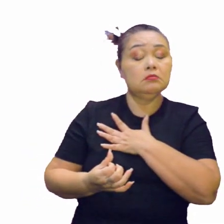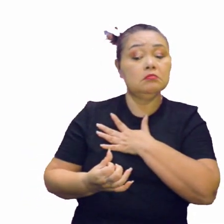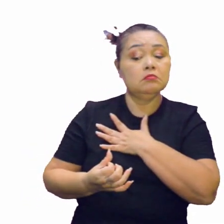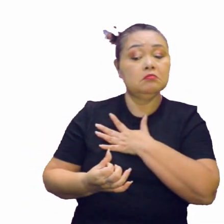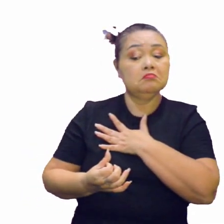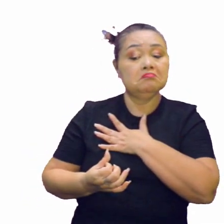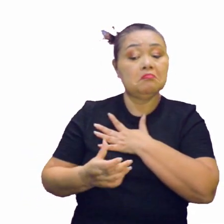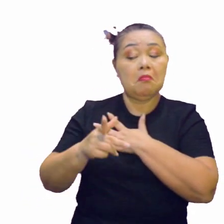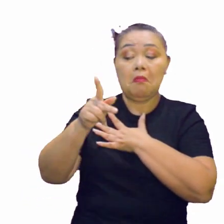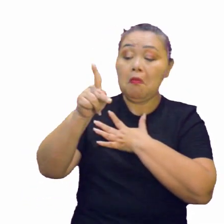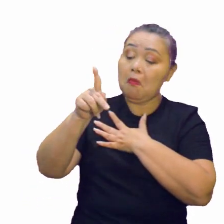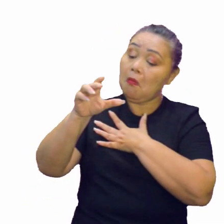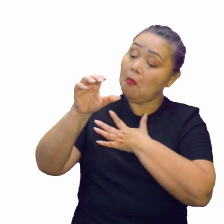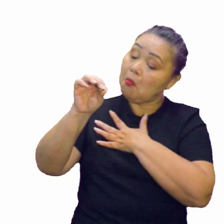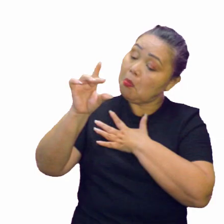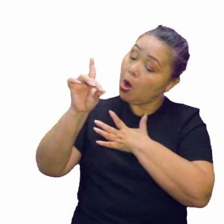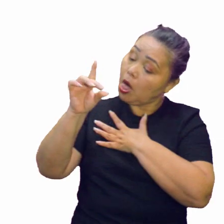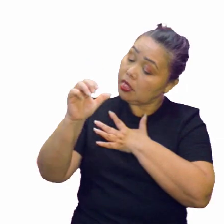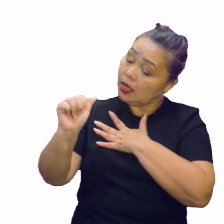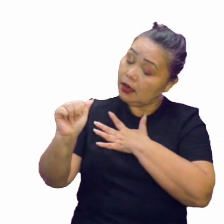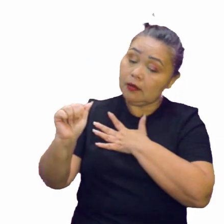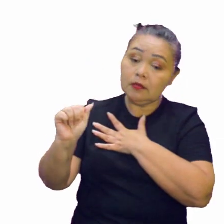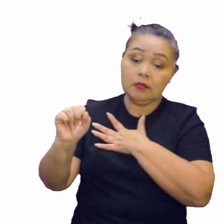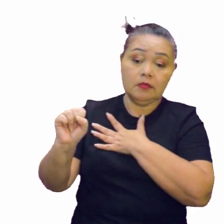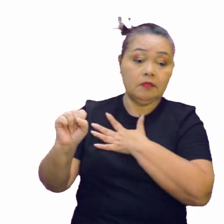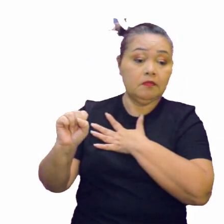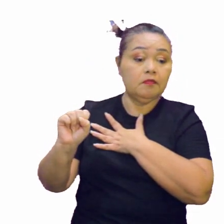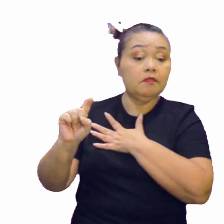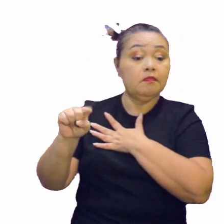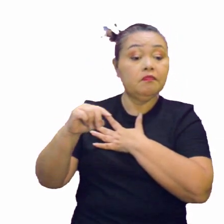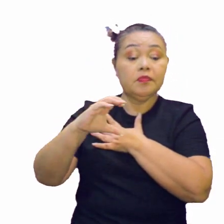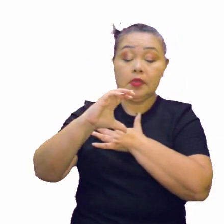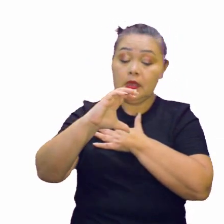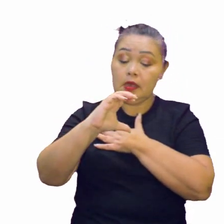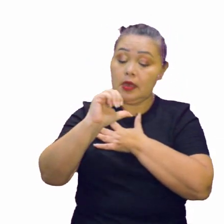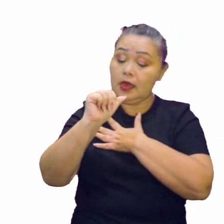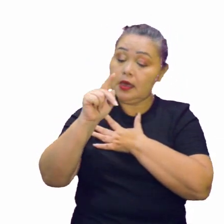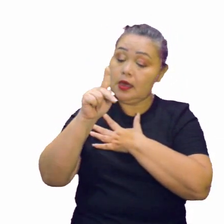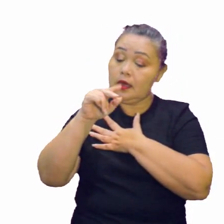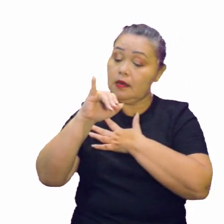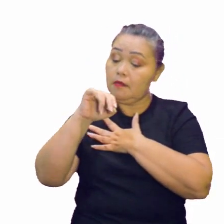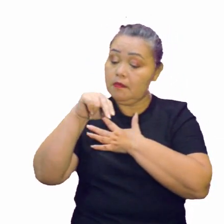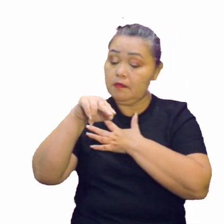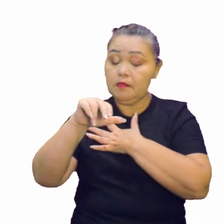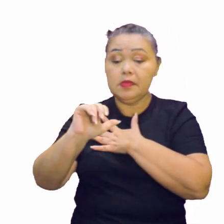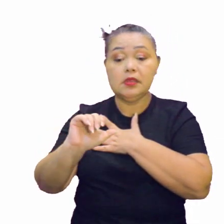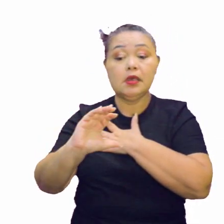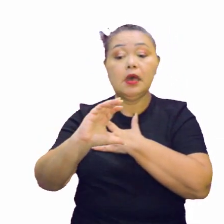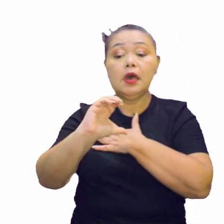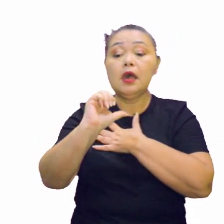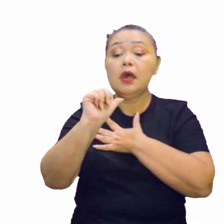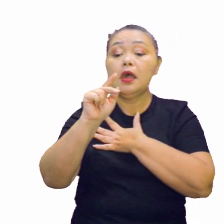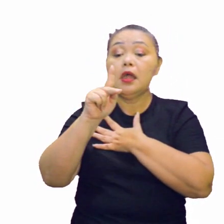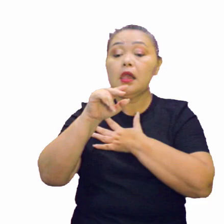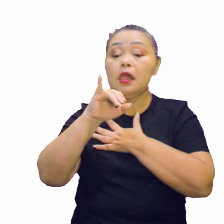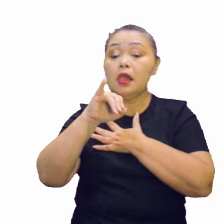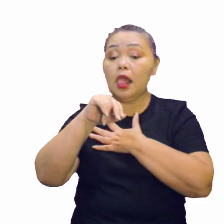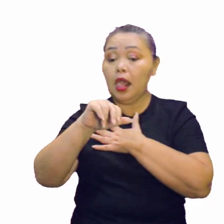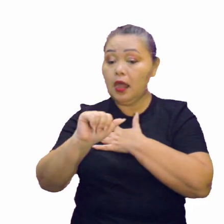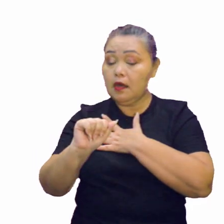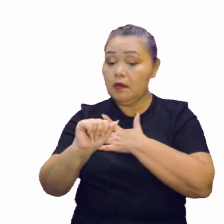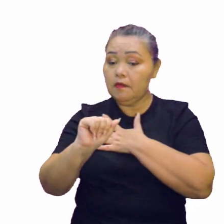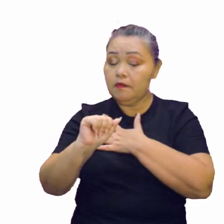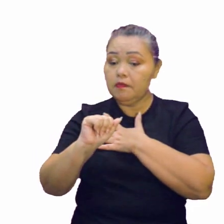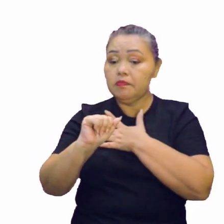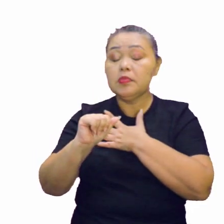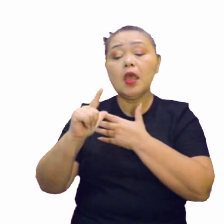E você também tem que, capina. A capina, quando a gente está falando em ambientes